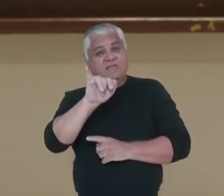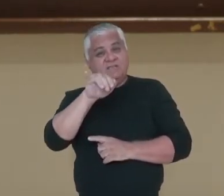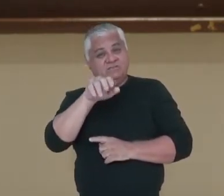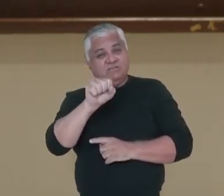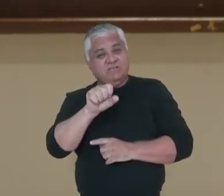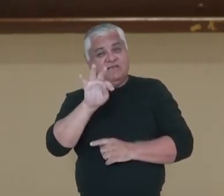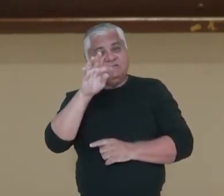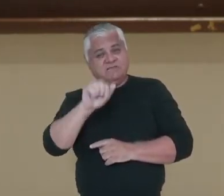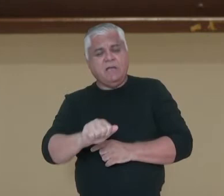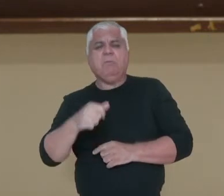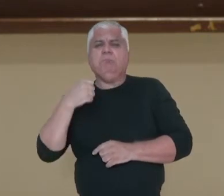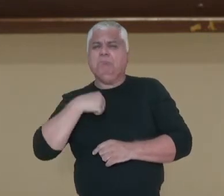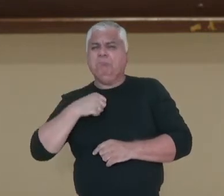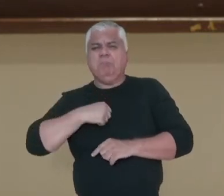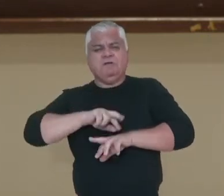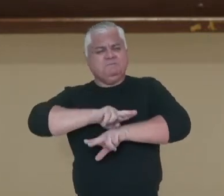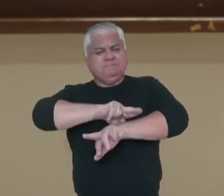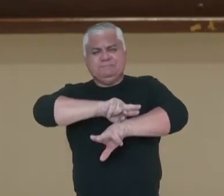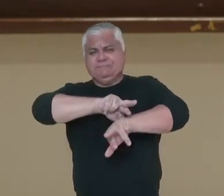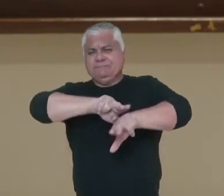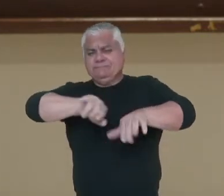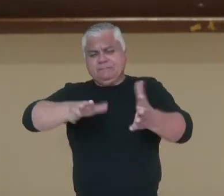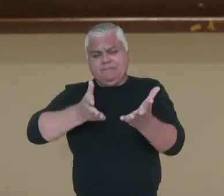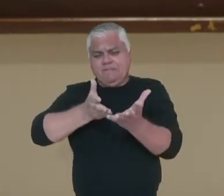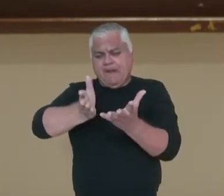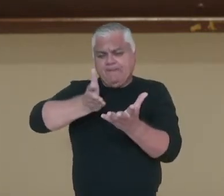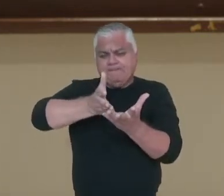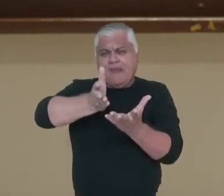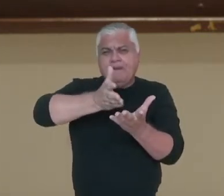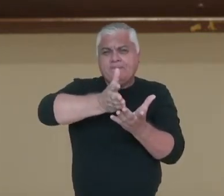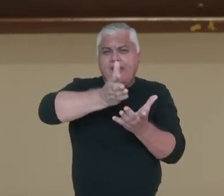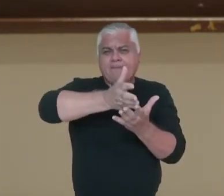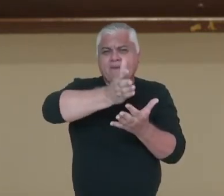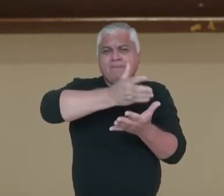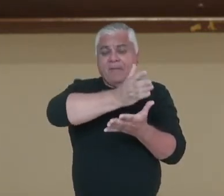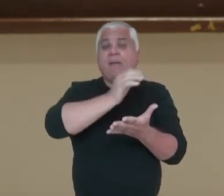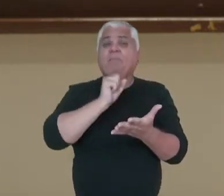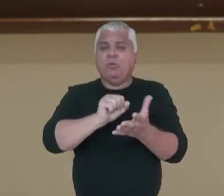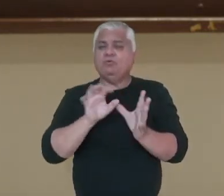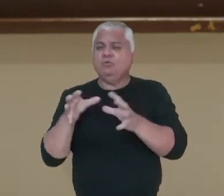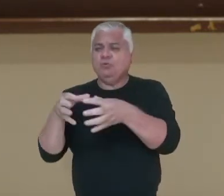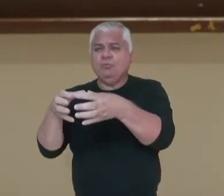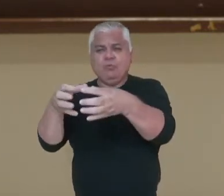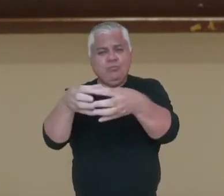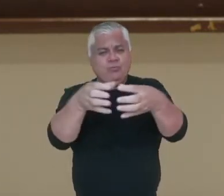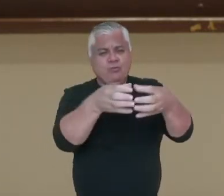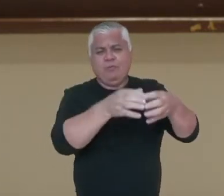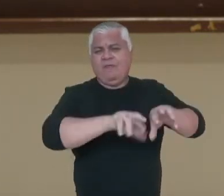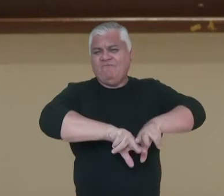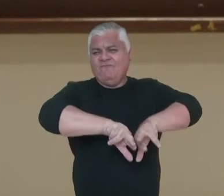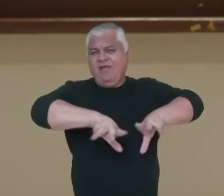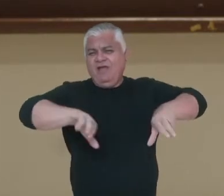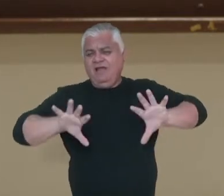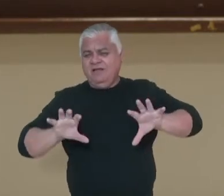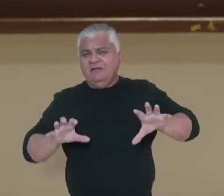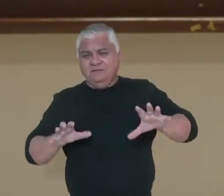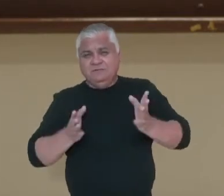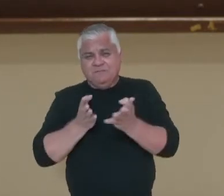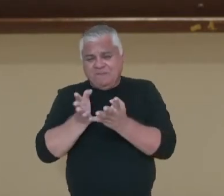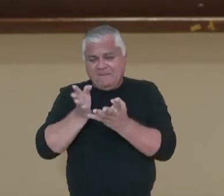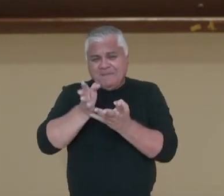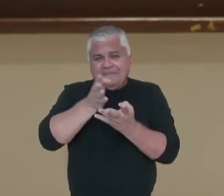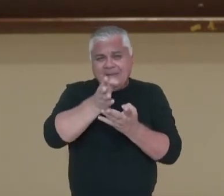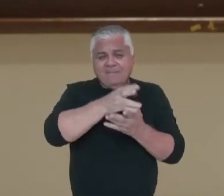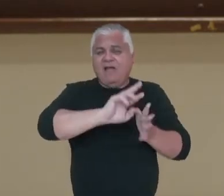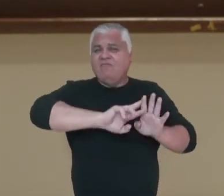alcance imenso, infinito. Nós podemos atrair diversos grupos de interesses distintos. Tem